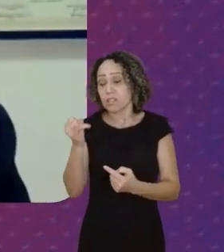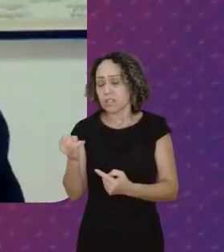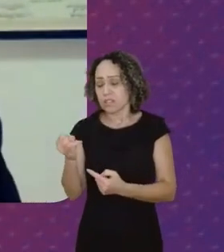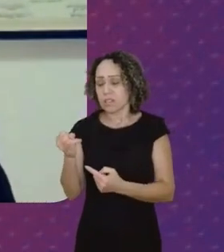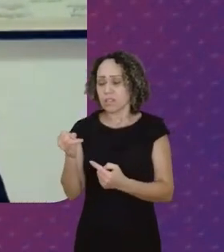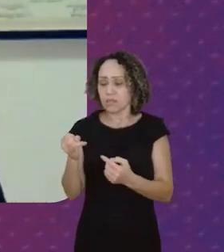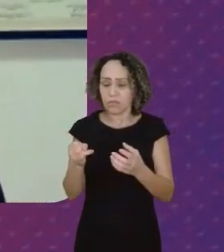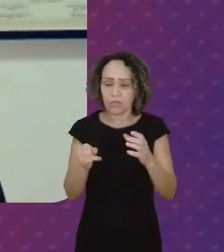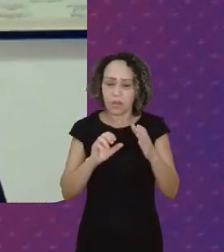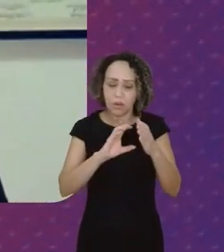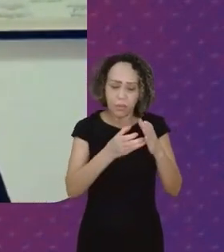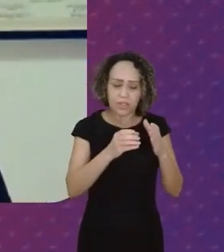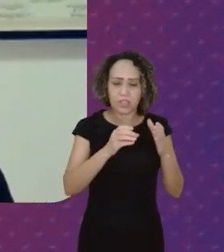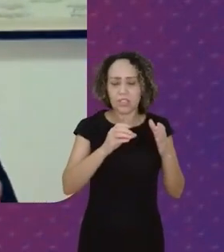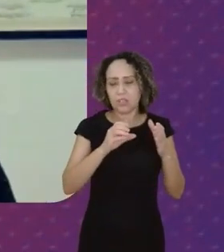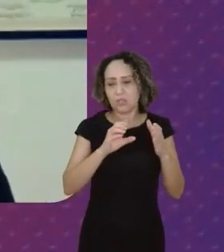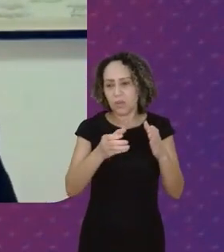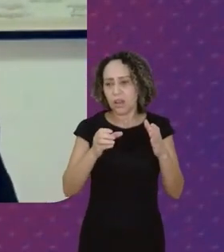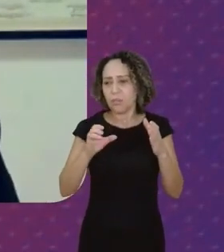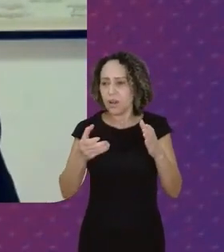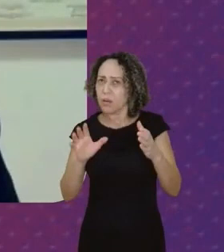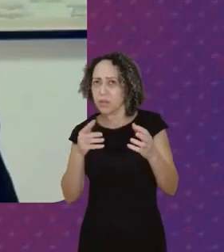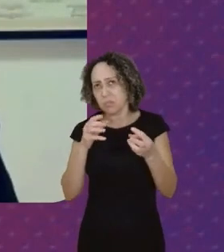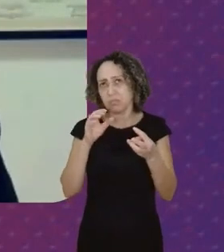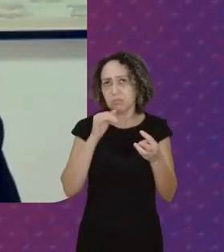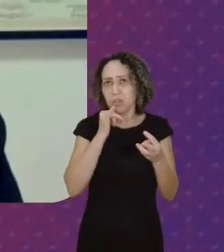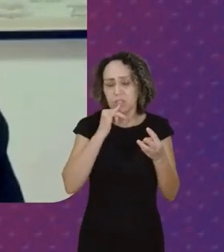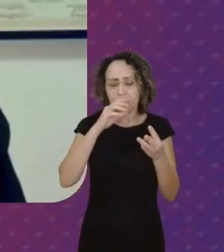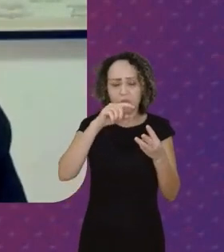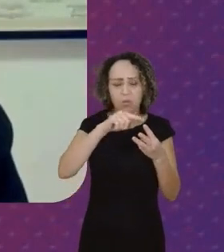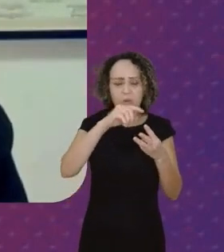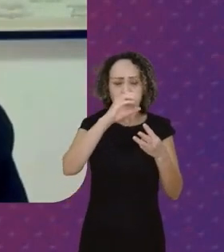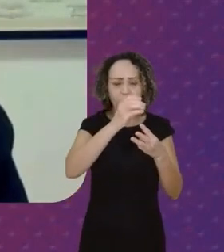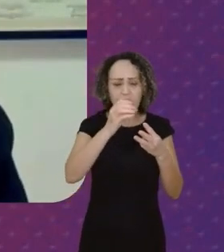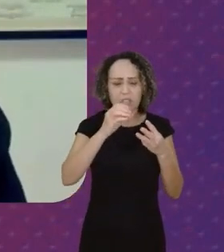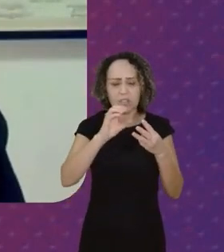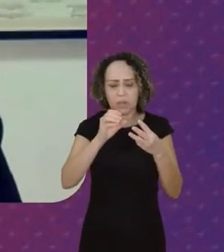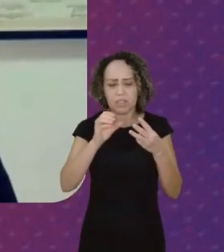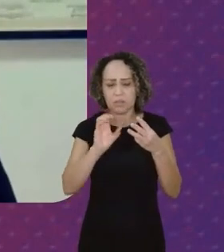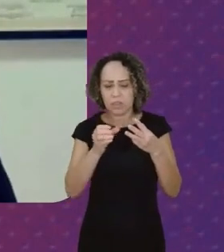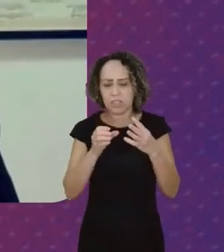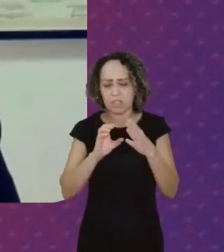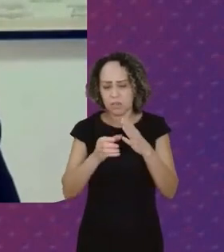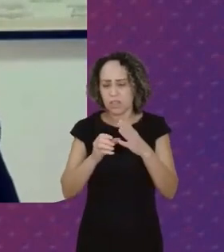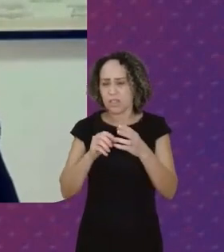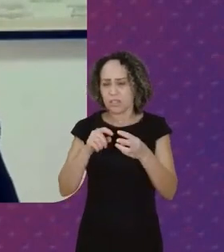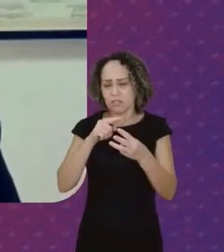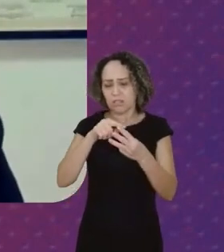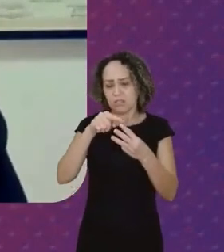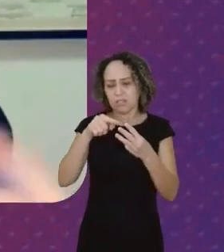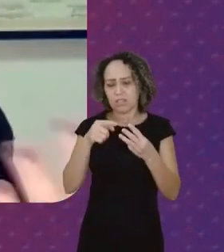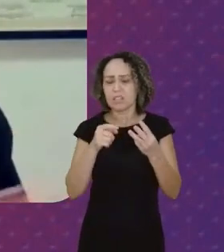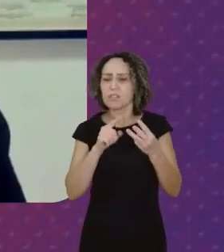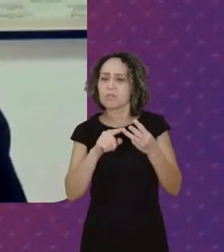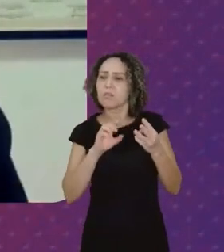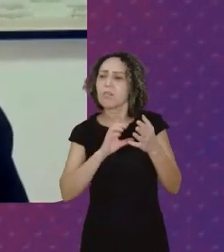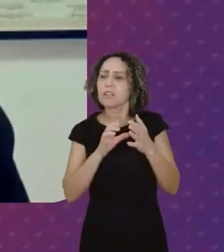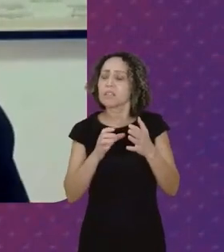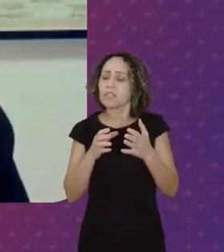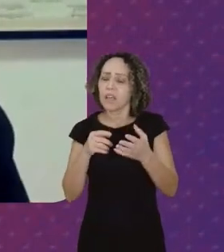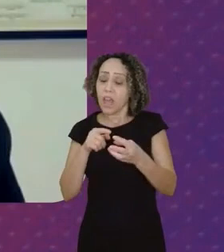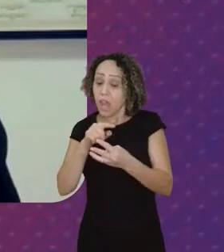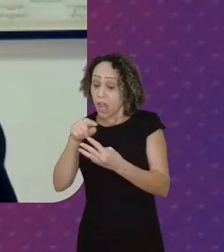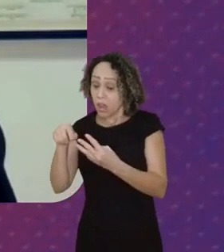B e C unidos em federação, esses 3 partidos têm que dividir, né, e chegar em um consenso entre si sobre como vão